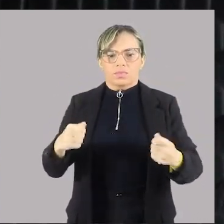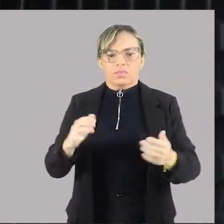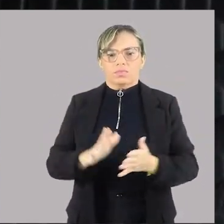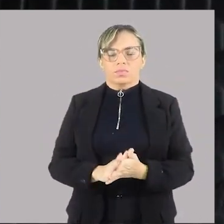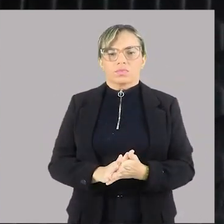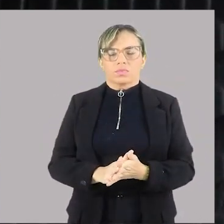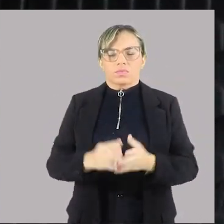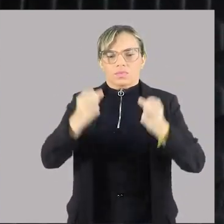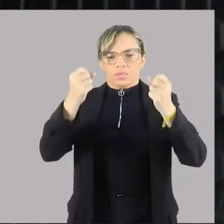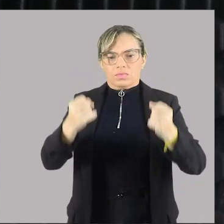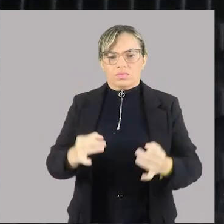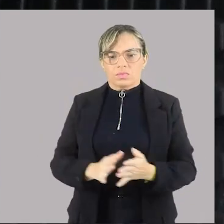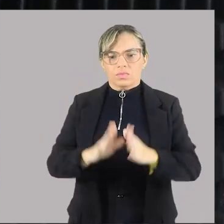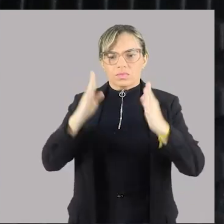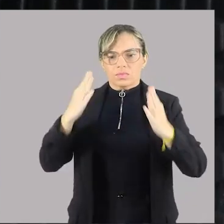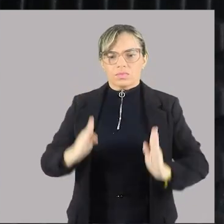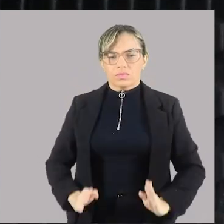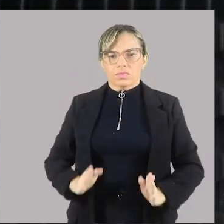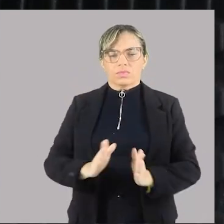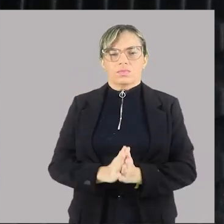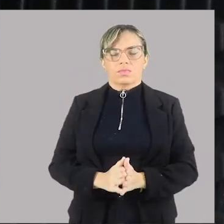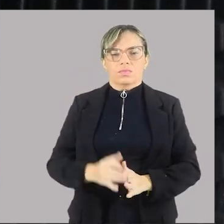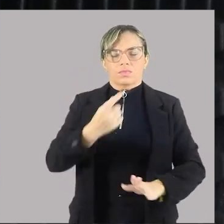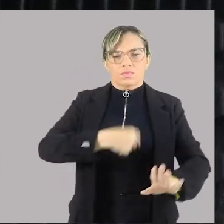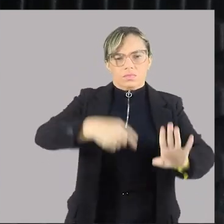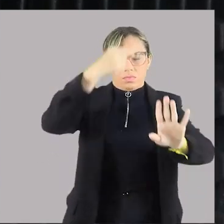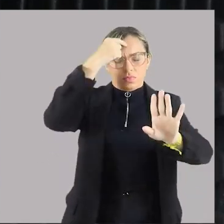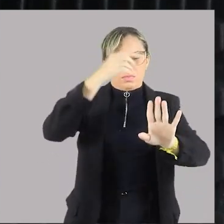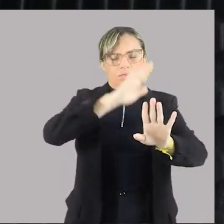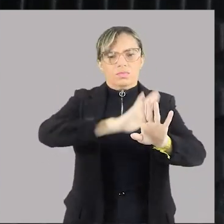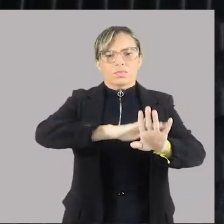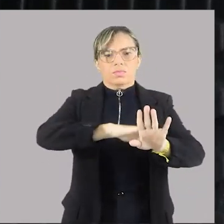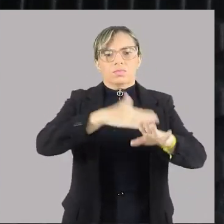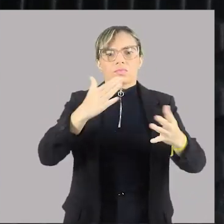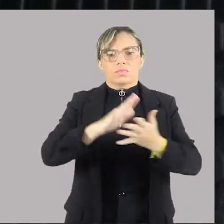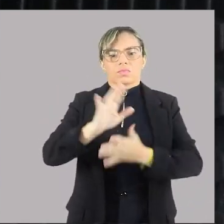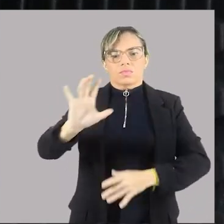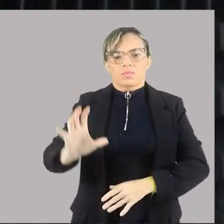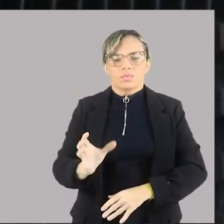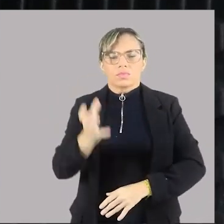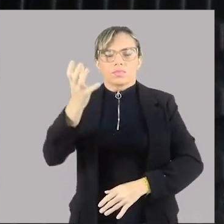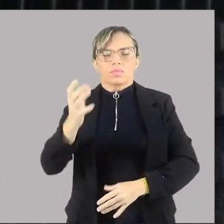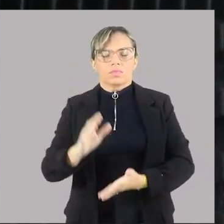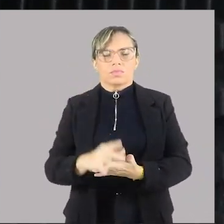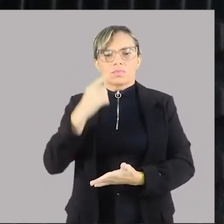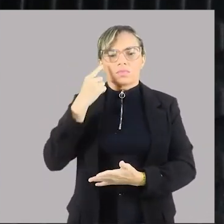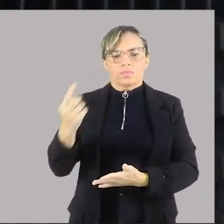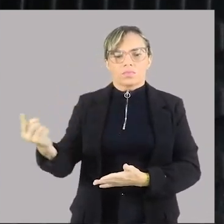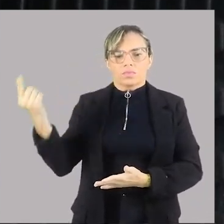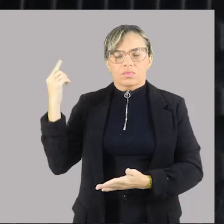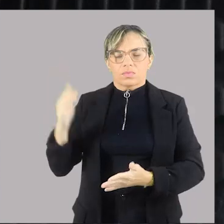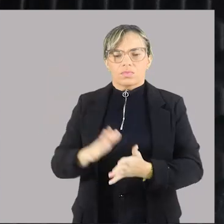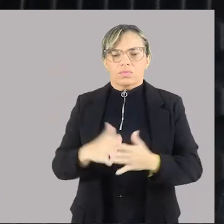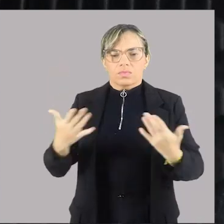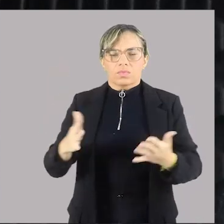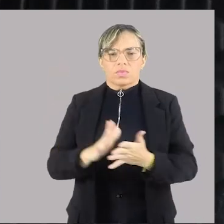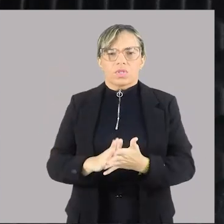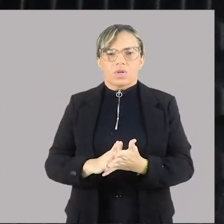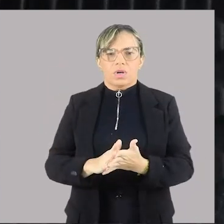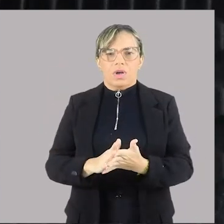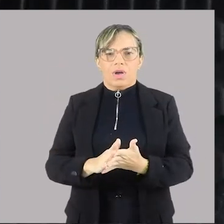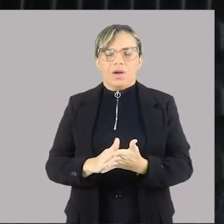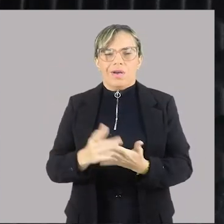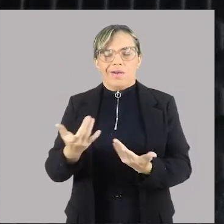de justificativa ideológica, o que acontece aqui? É justamente o quê? A desculpa que se